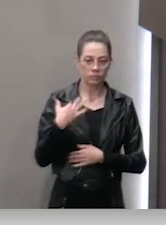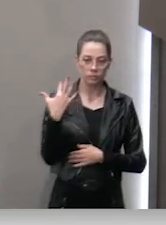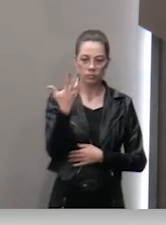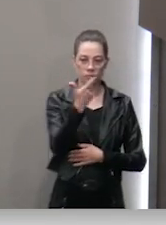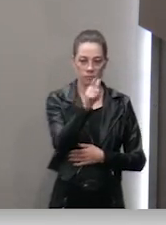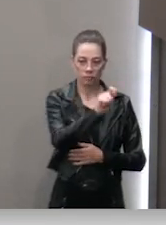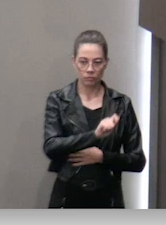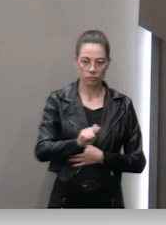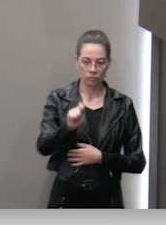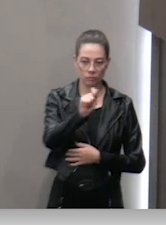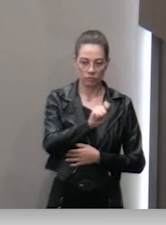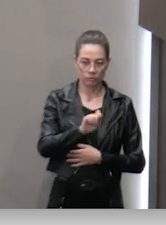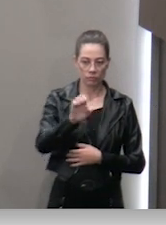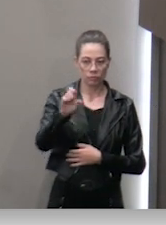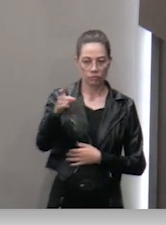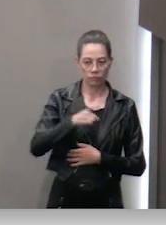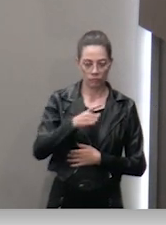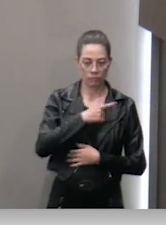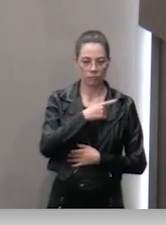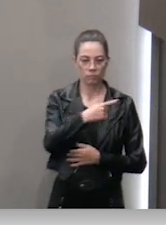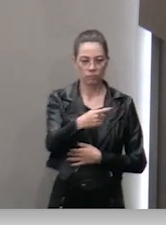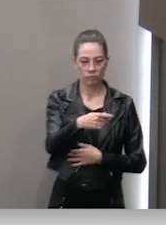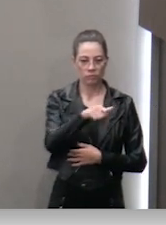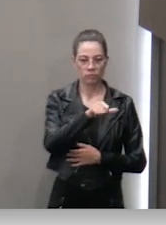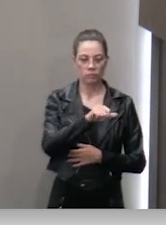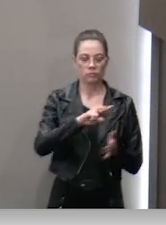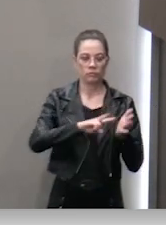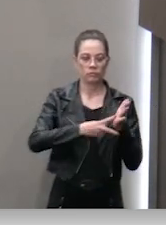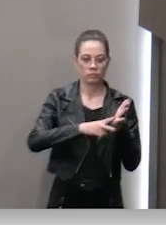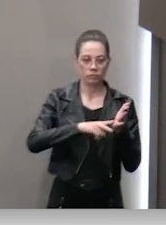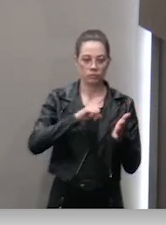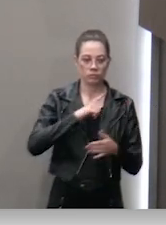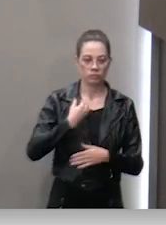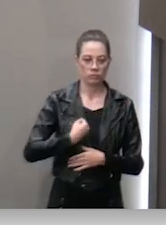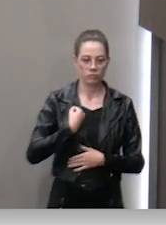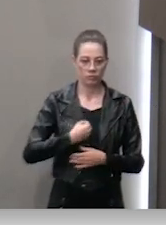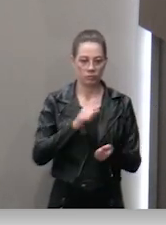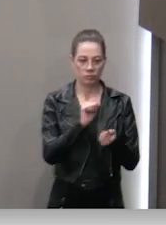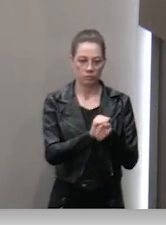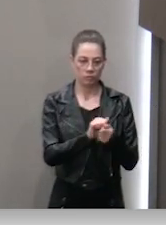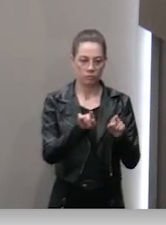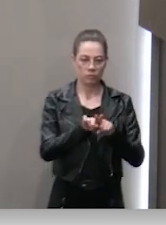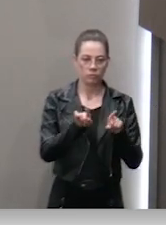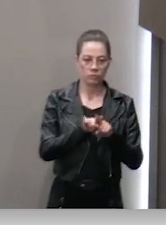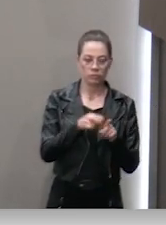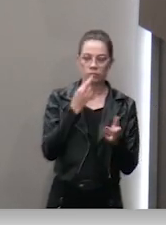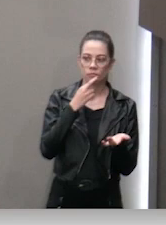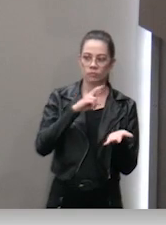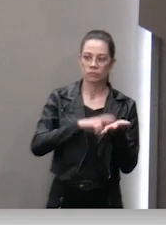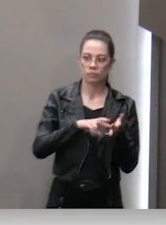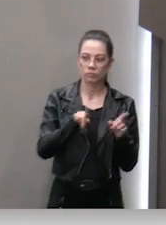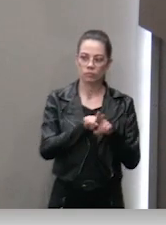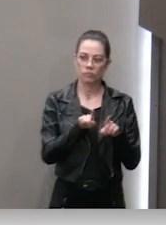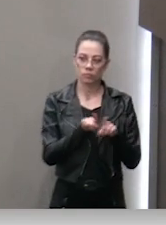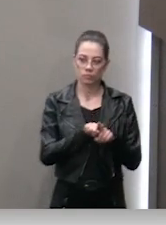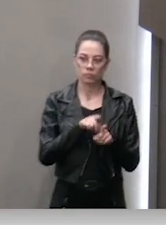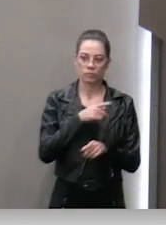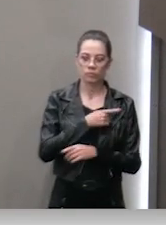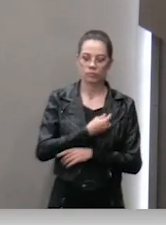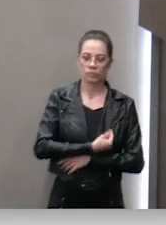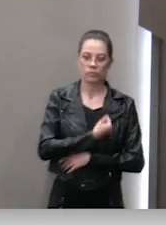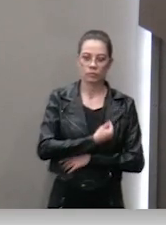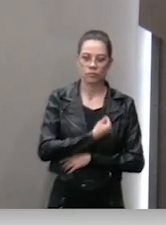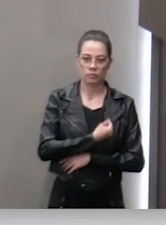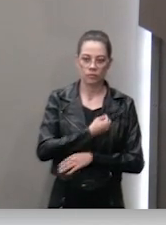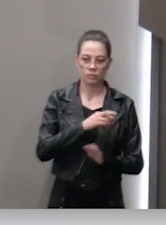associados e ex-presidentes do Simpasso que se fazem aqui presentes. E registramos também a presença